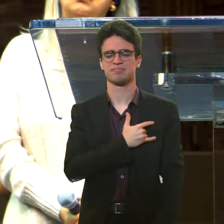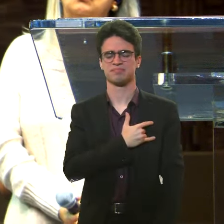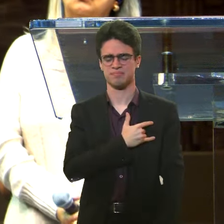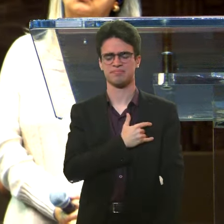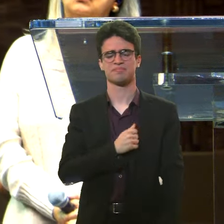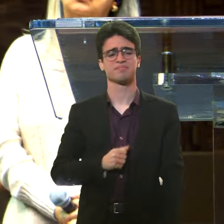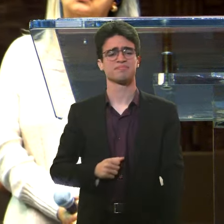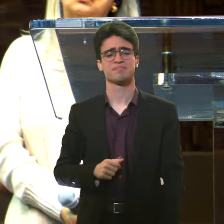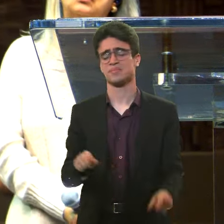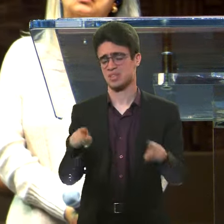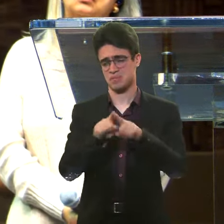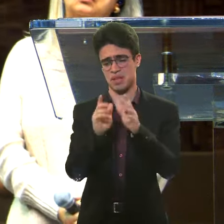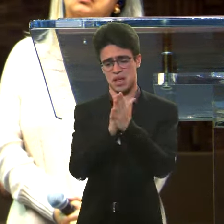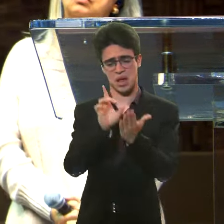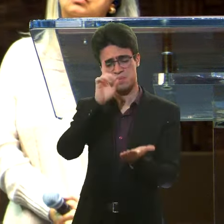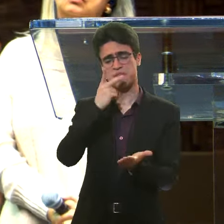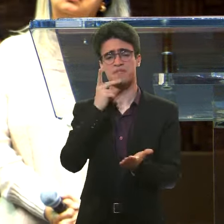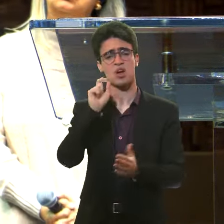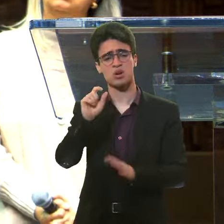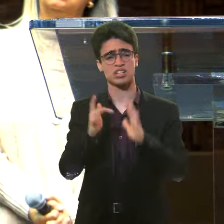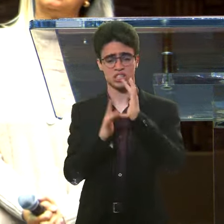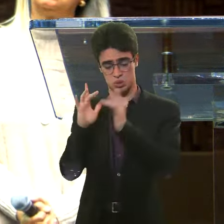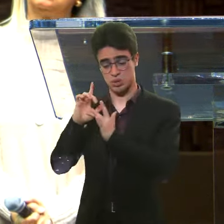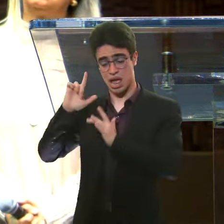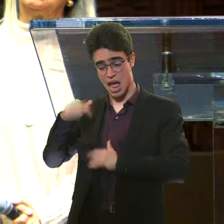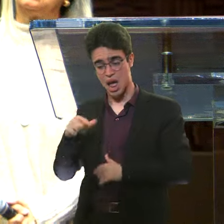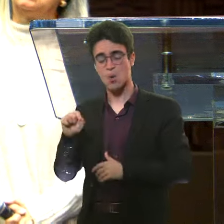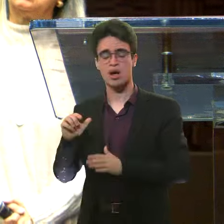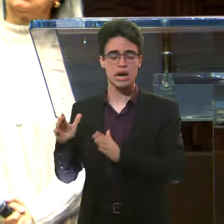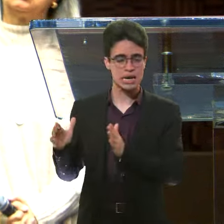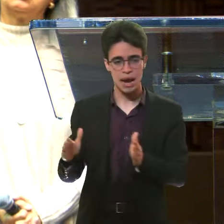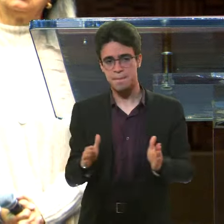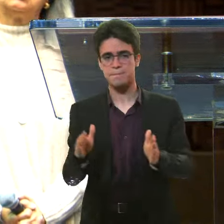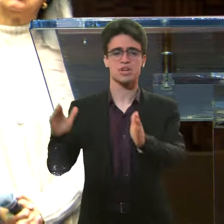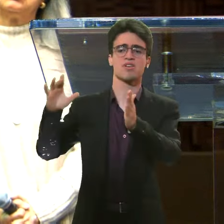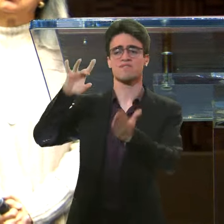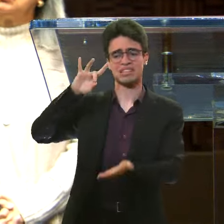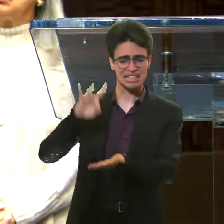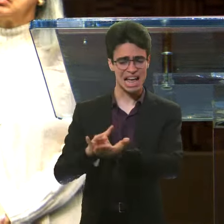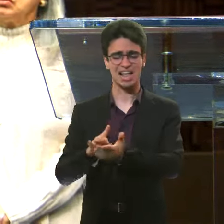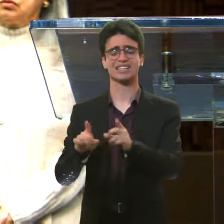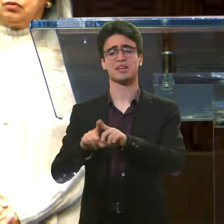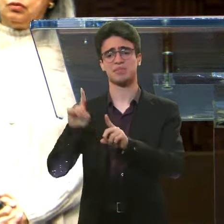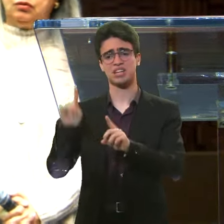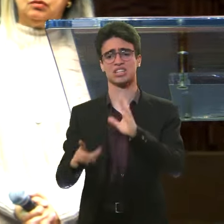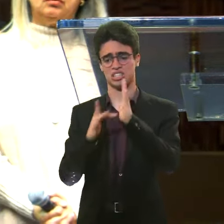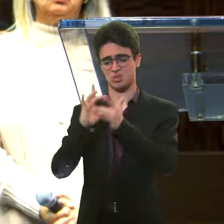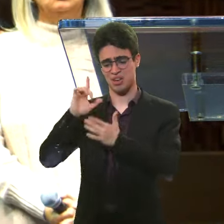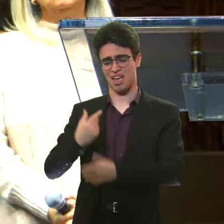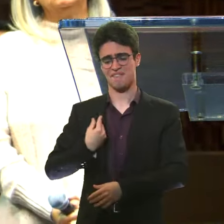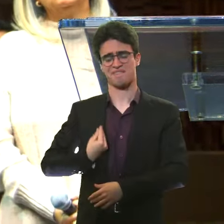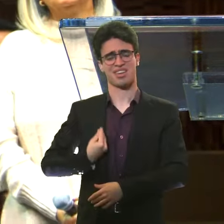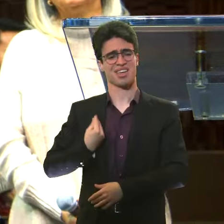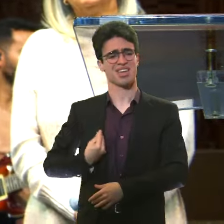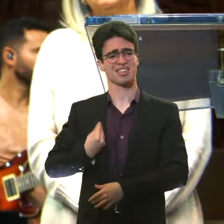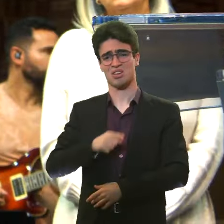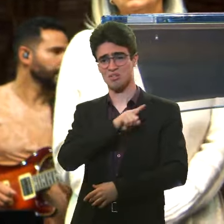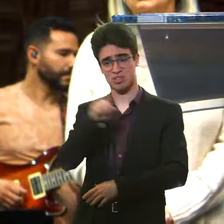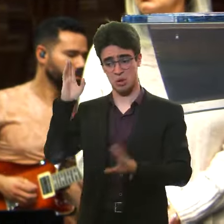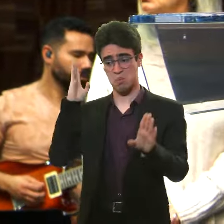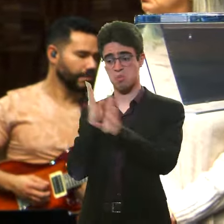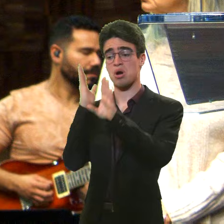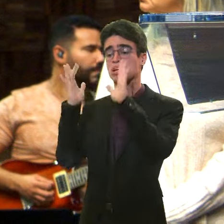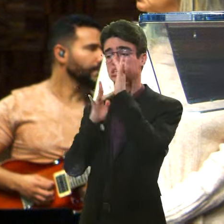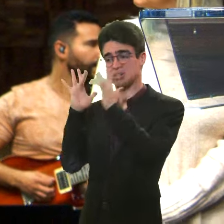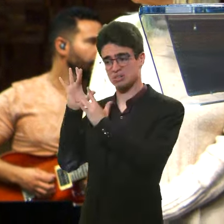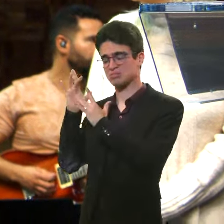A Bíblia fala que Jesus é o caminho, a verdade e a vida, e ninguém vai ao Pai senão por Ele. Por